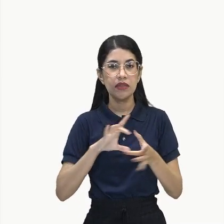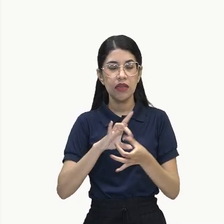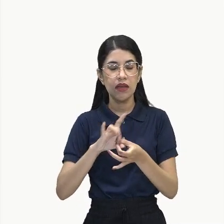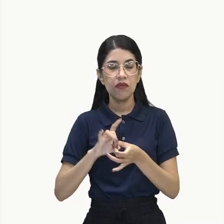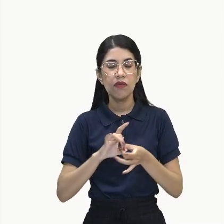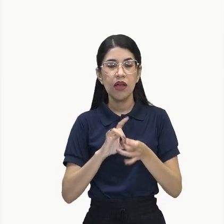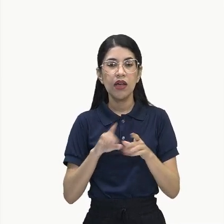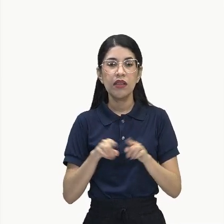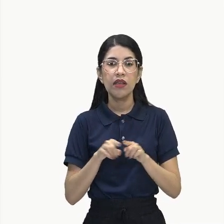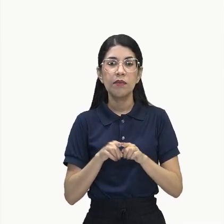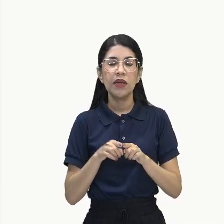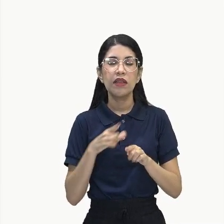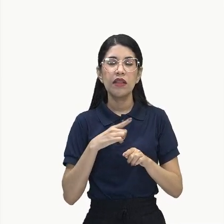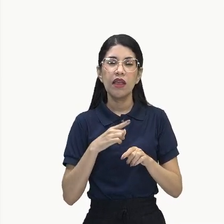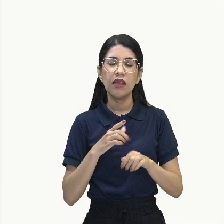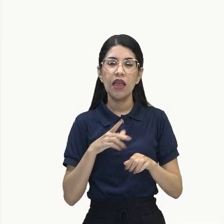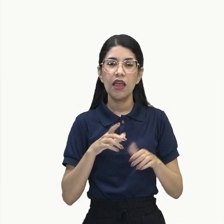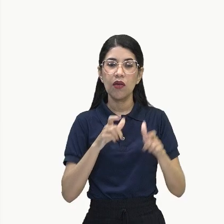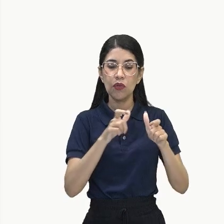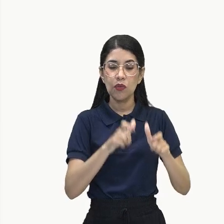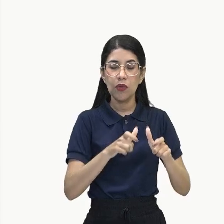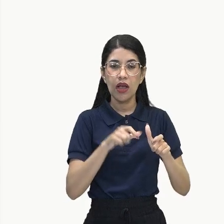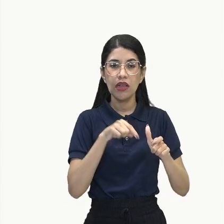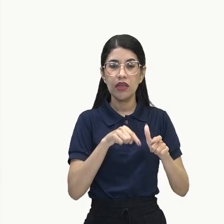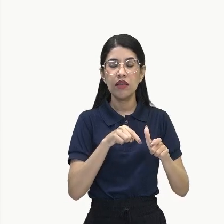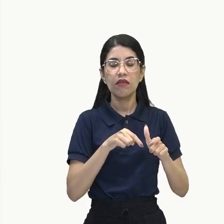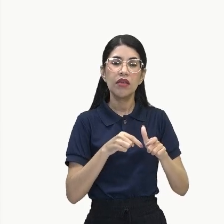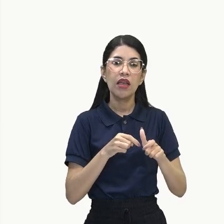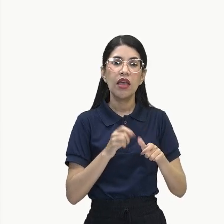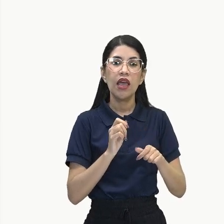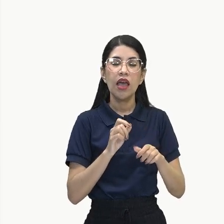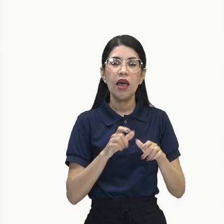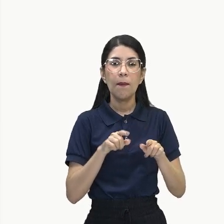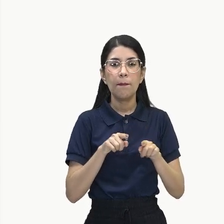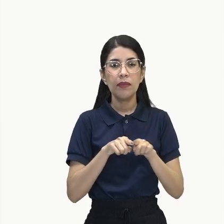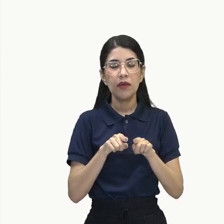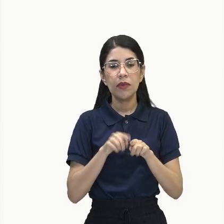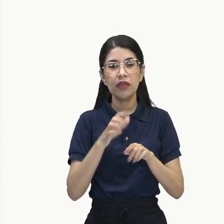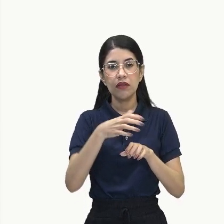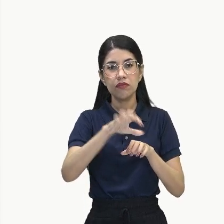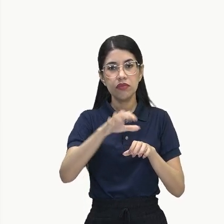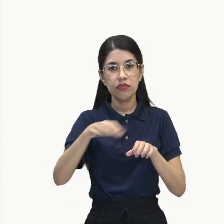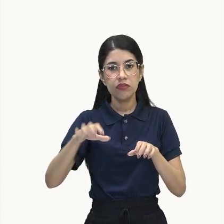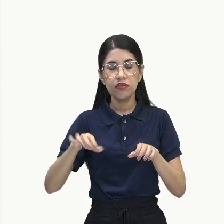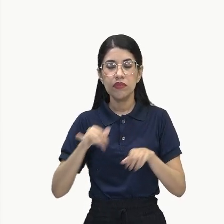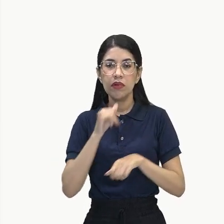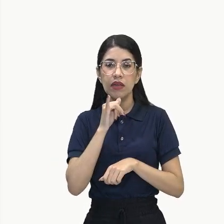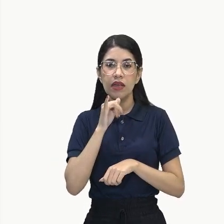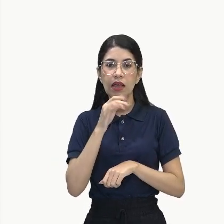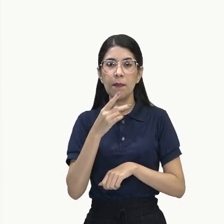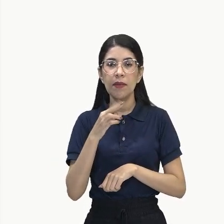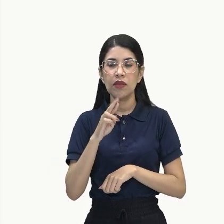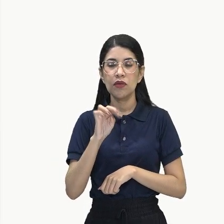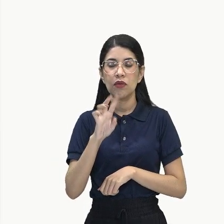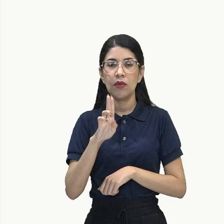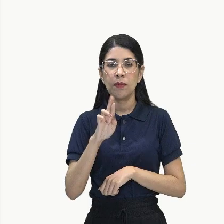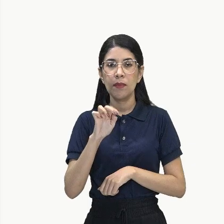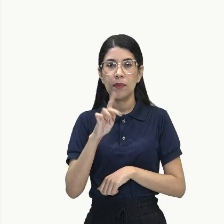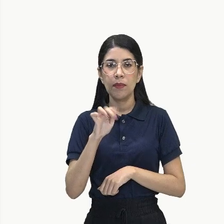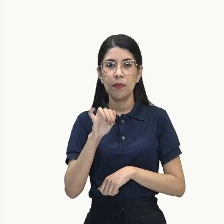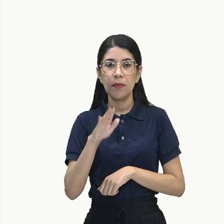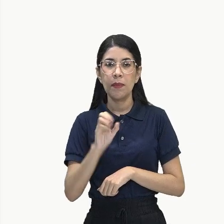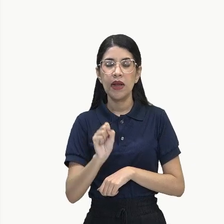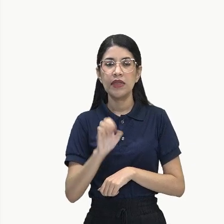e filiais ou operações em outros países. Exemplo de transnacionais: a Petrobras,